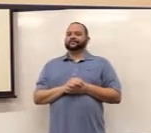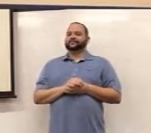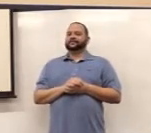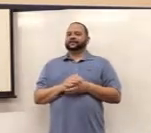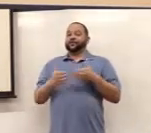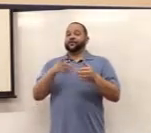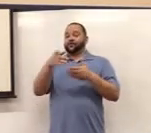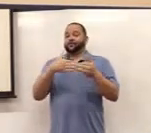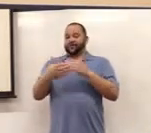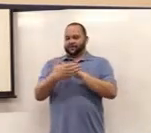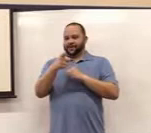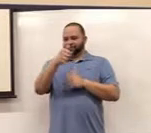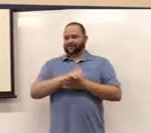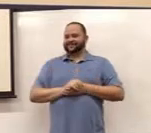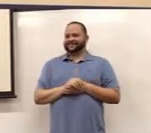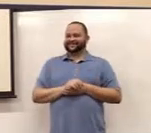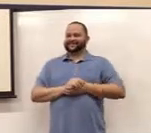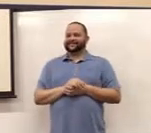Vocês vão entender isso.